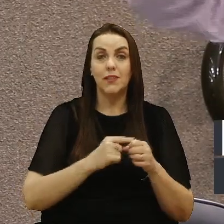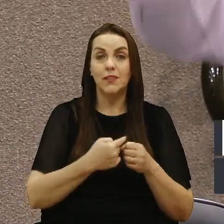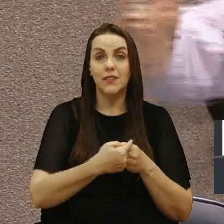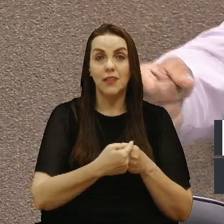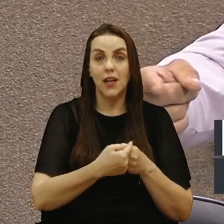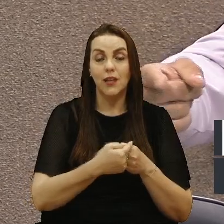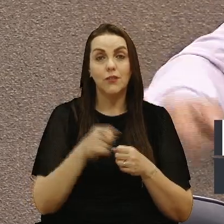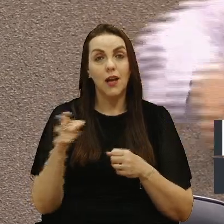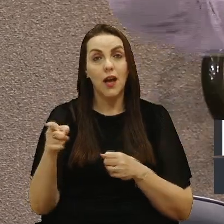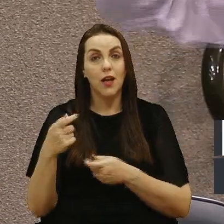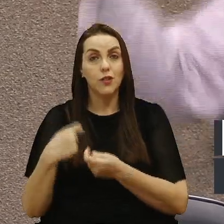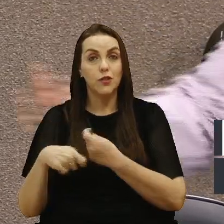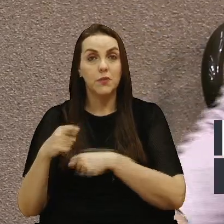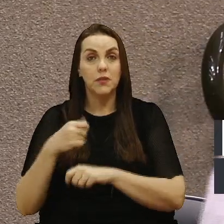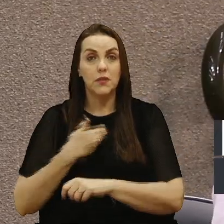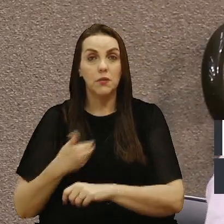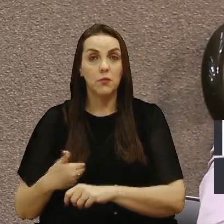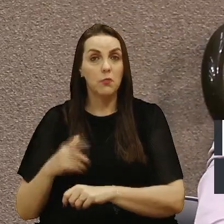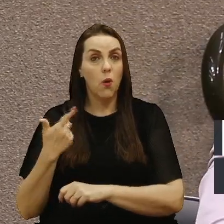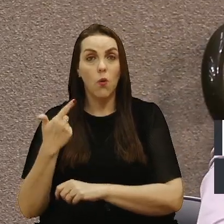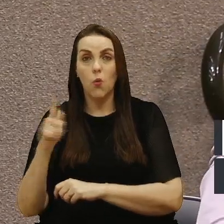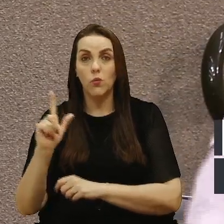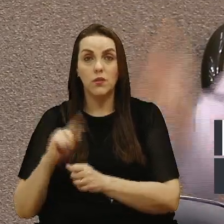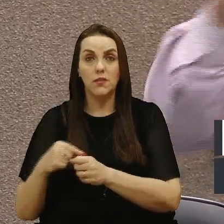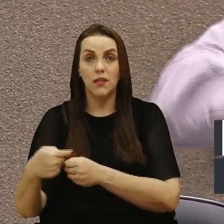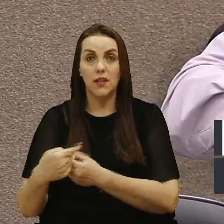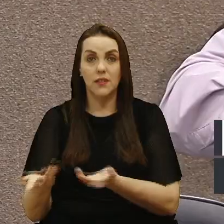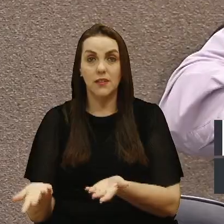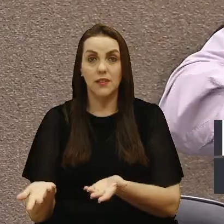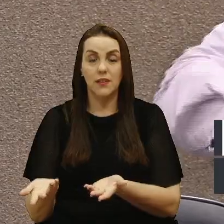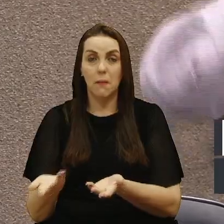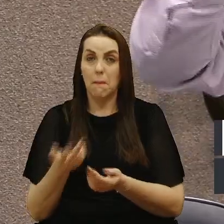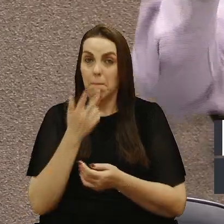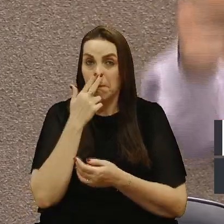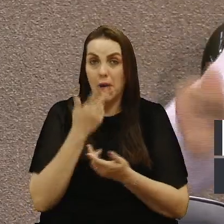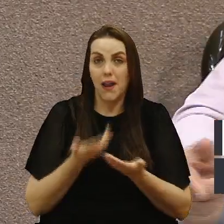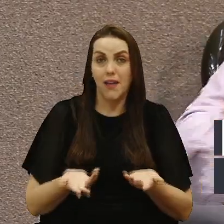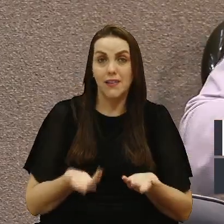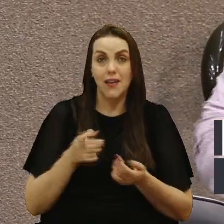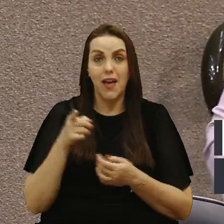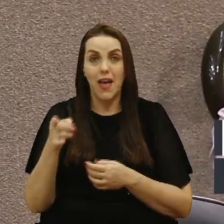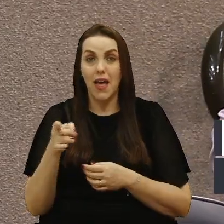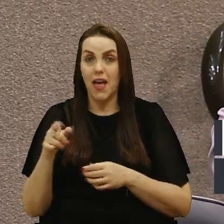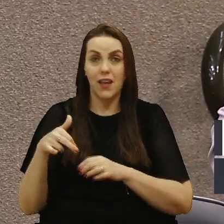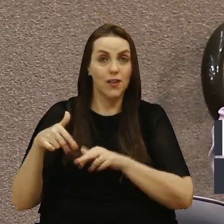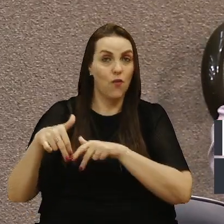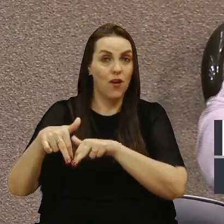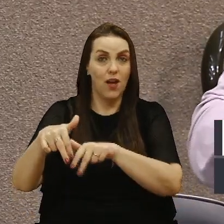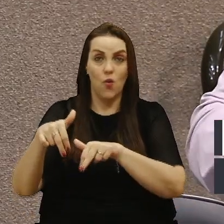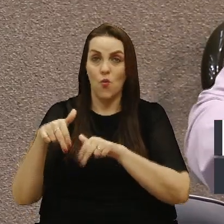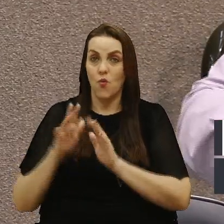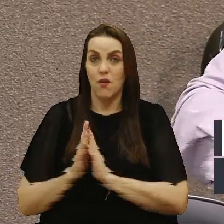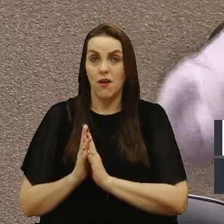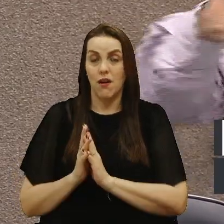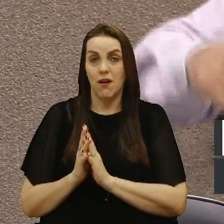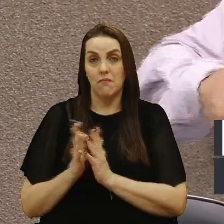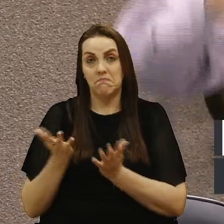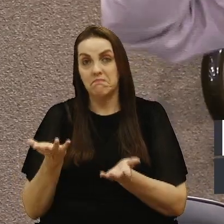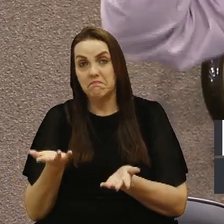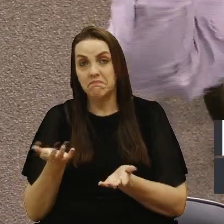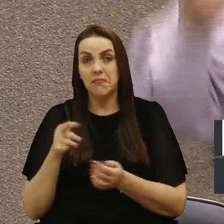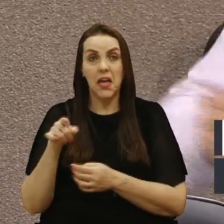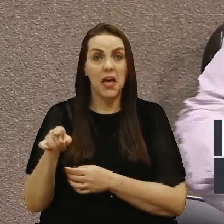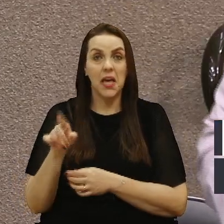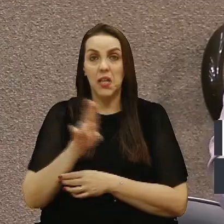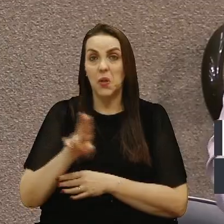e a administração vive em outra cidade. Parece que eles não andam nas ruas, parece que não